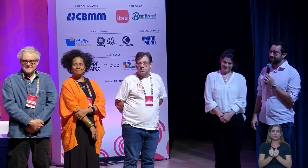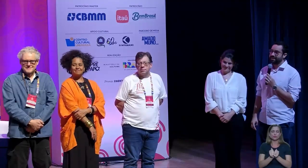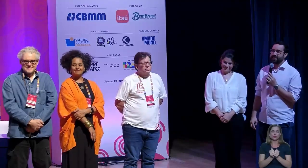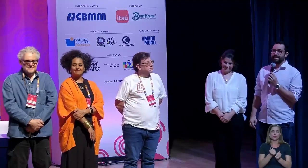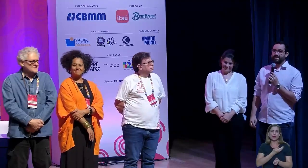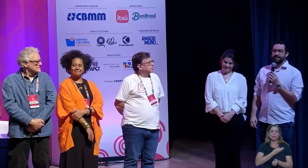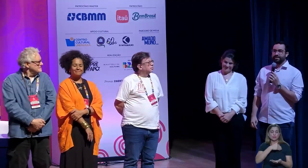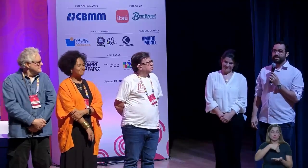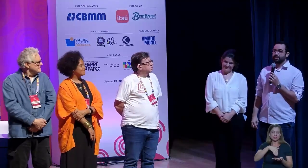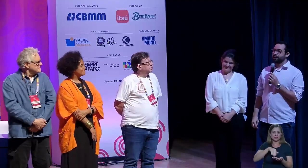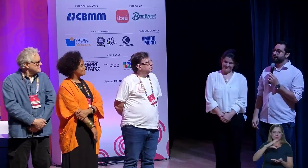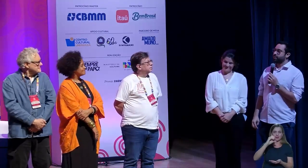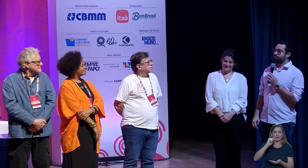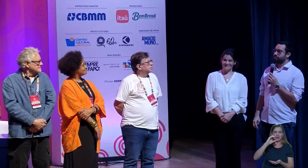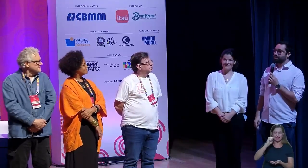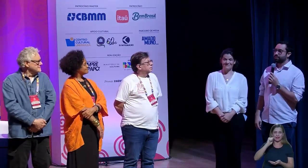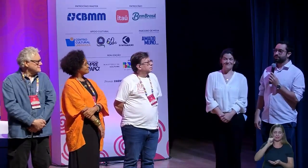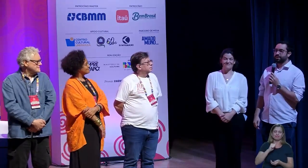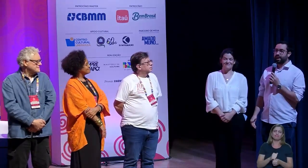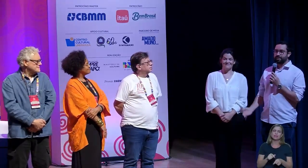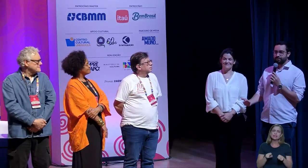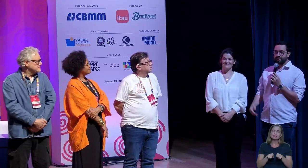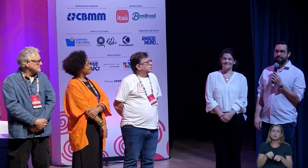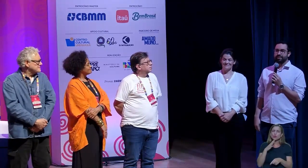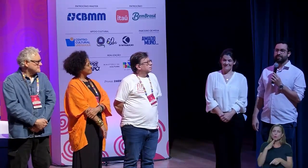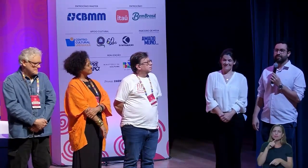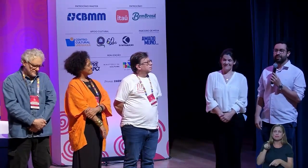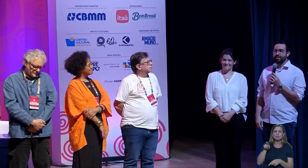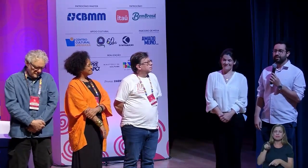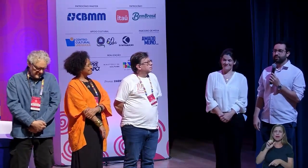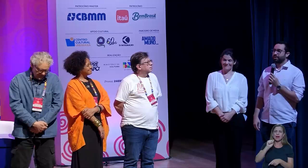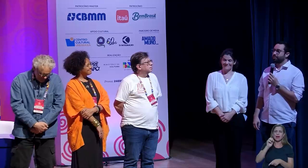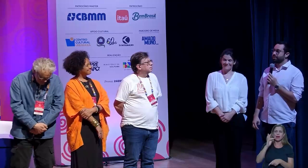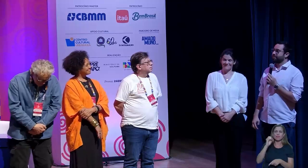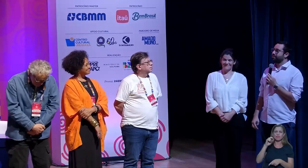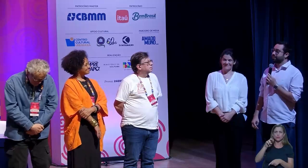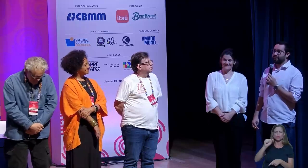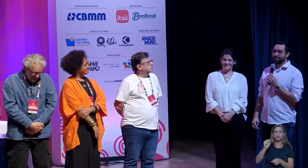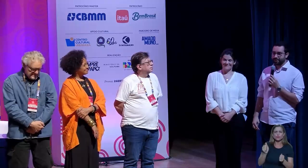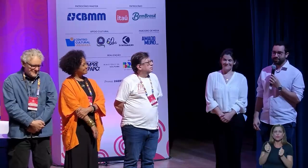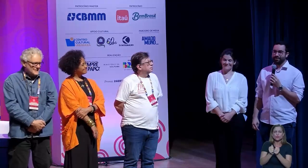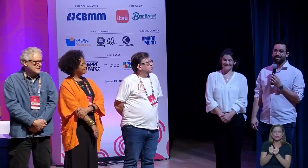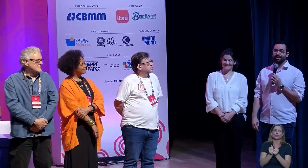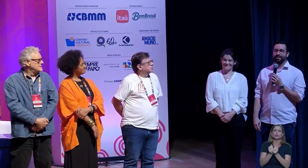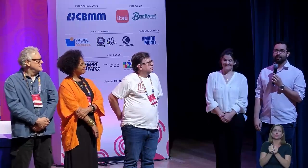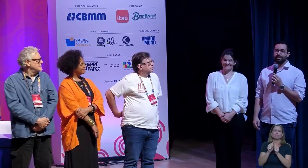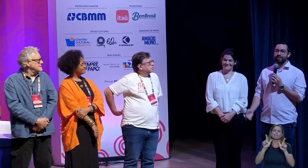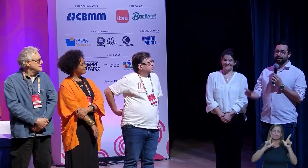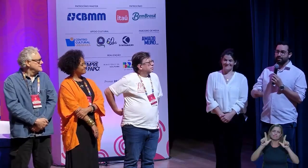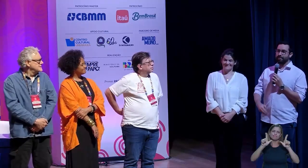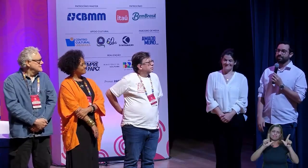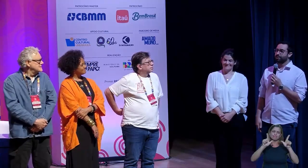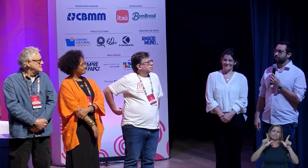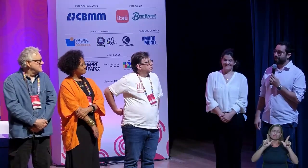Cacá. Dizer que eu conheci o Afonso ainda jornalista, nas coberturas da TV Integração, e depois,